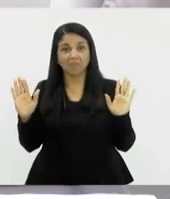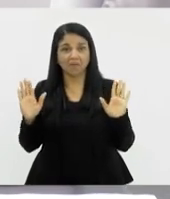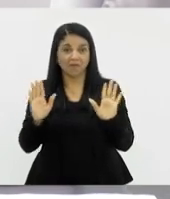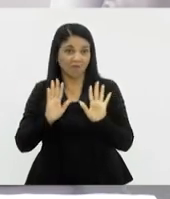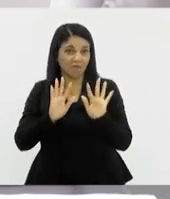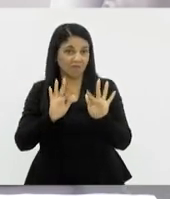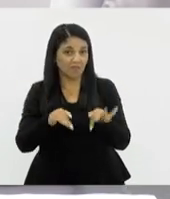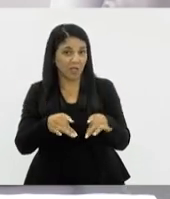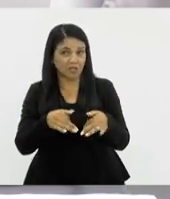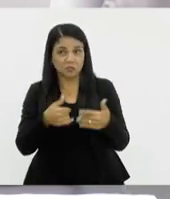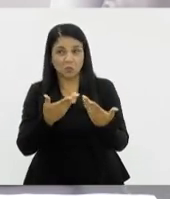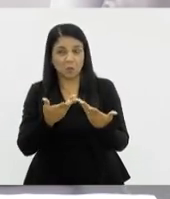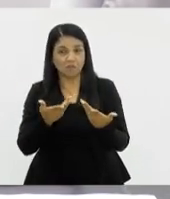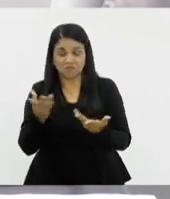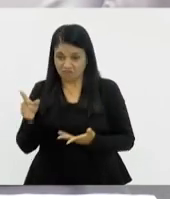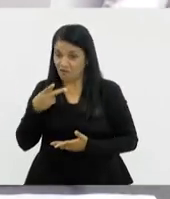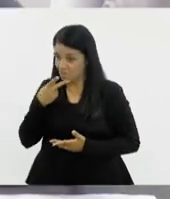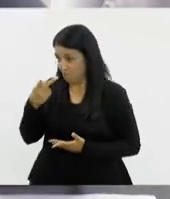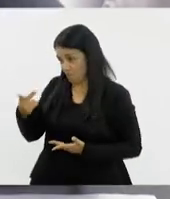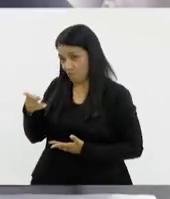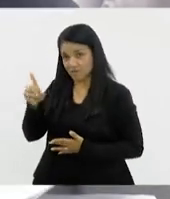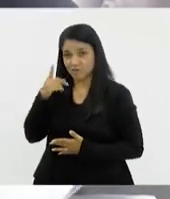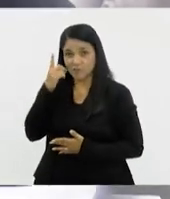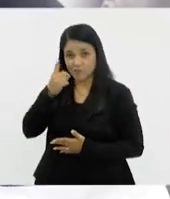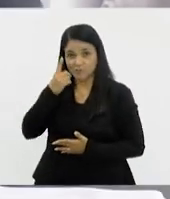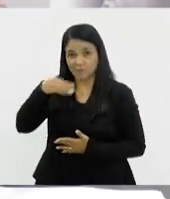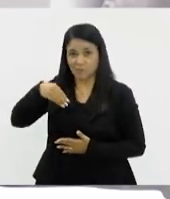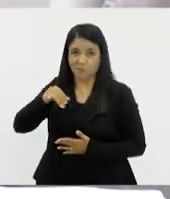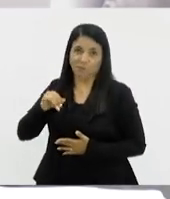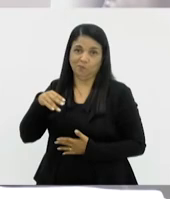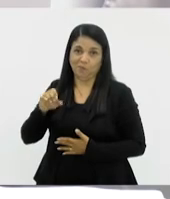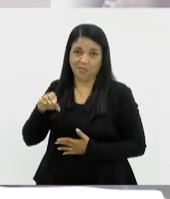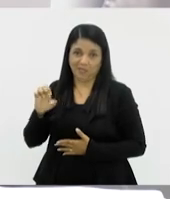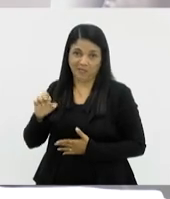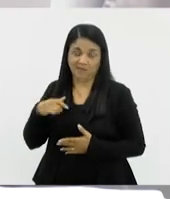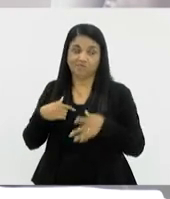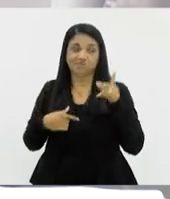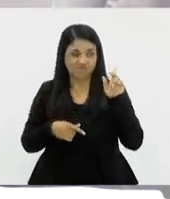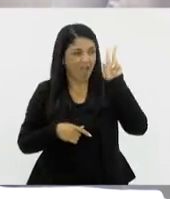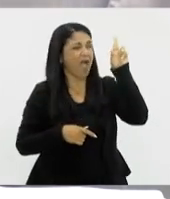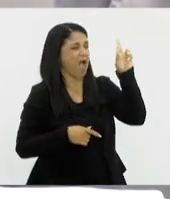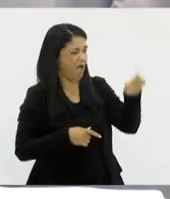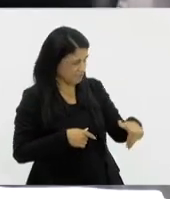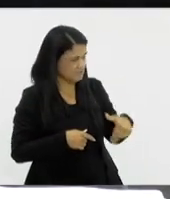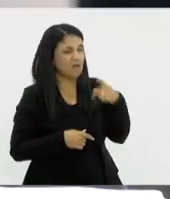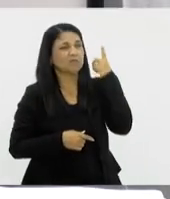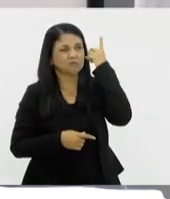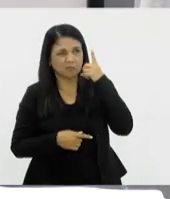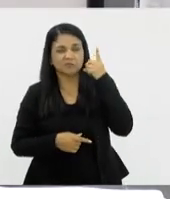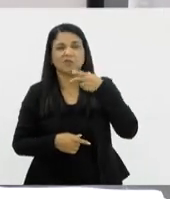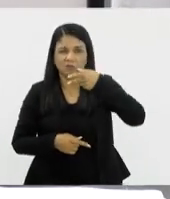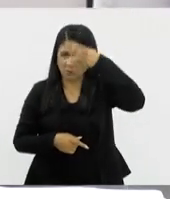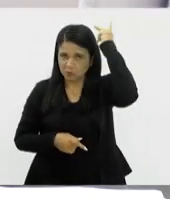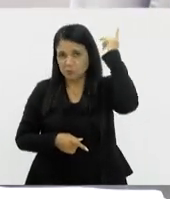Contestar o deputado Carlos Mink, né? Mais uma vez, o deputado Luiz Paulo tem razão sobre o deputado Carlos